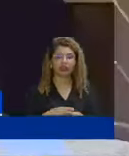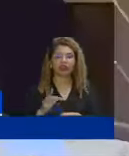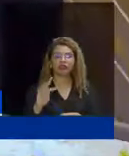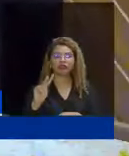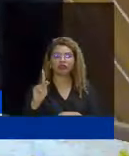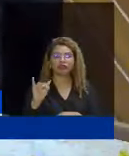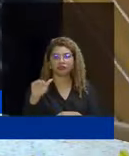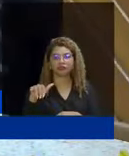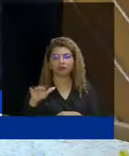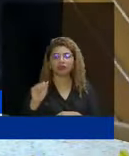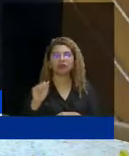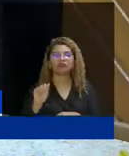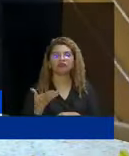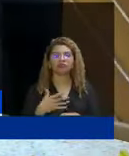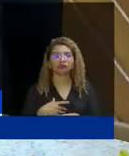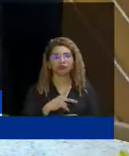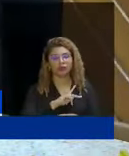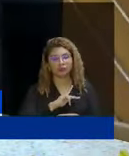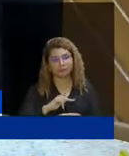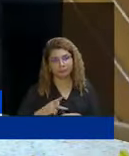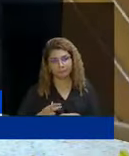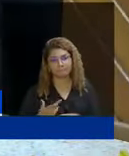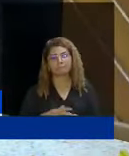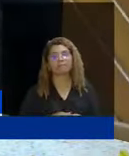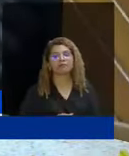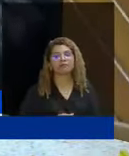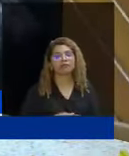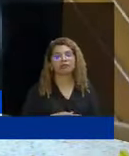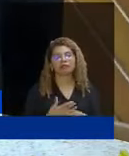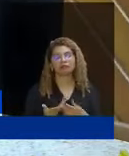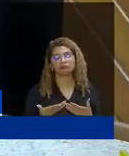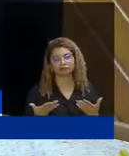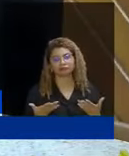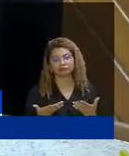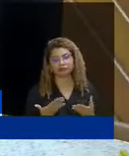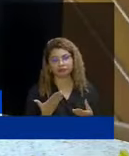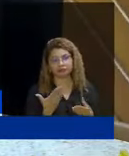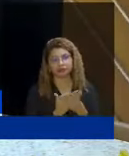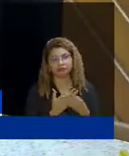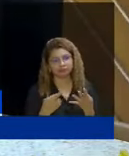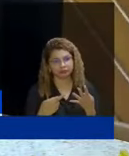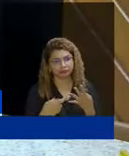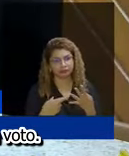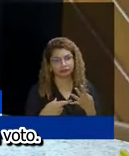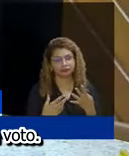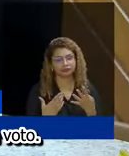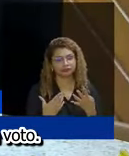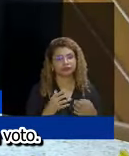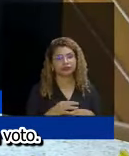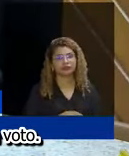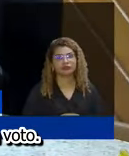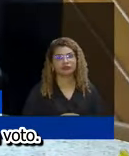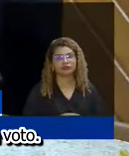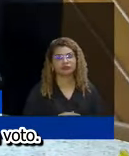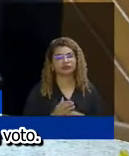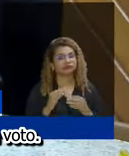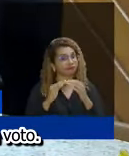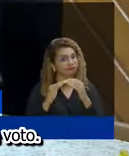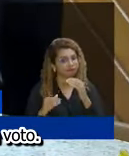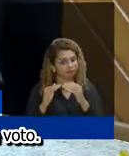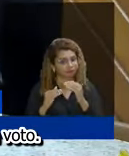plenário. Senhor presidente, no caso, Entendo que a razão está com a